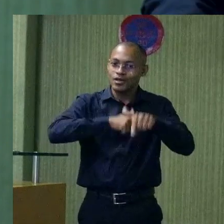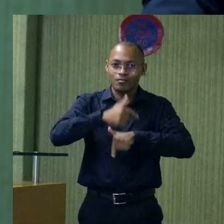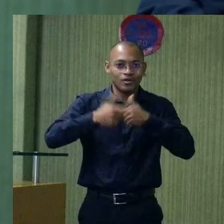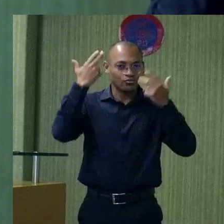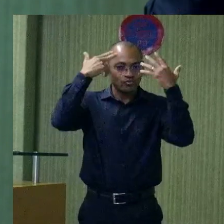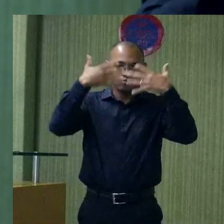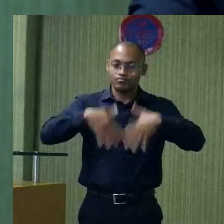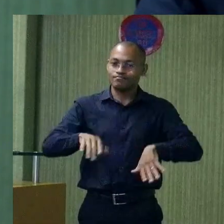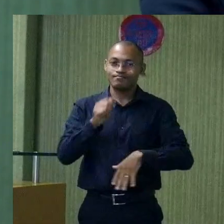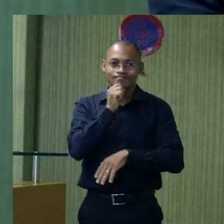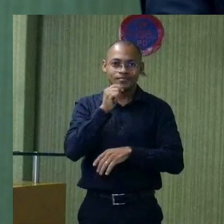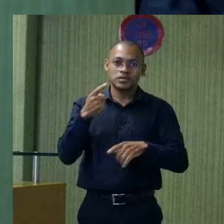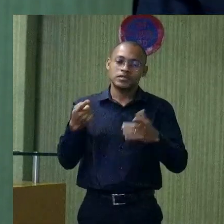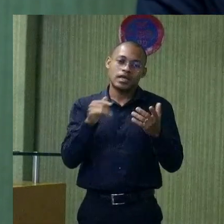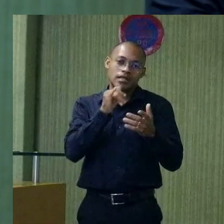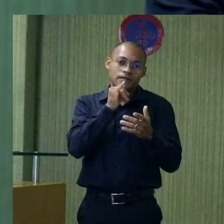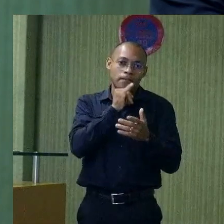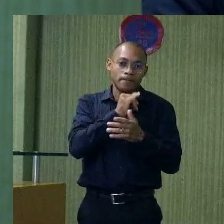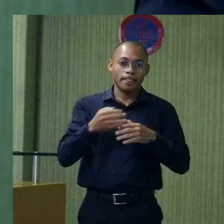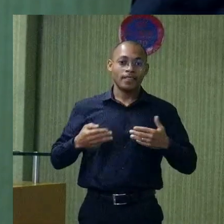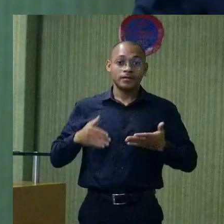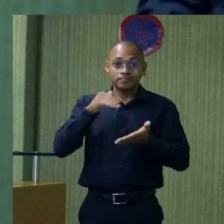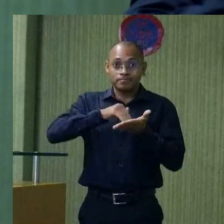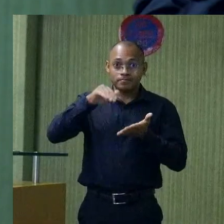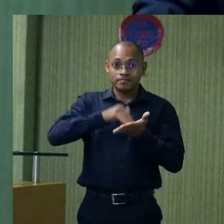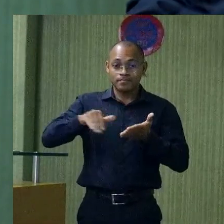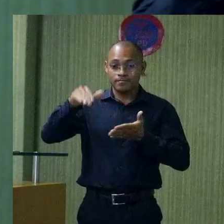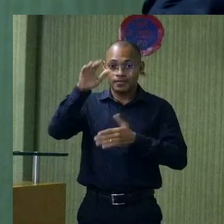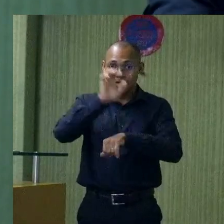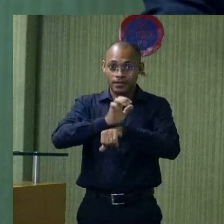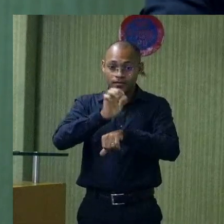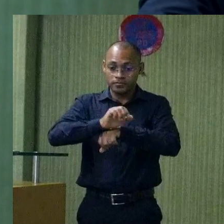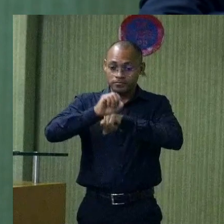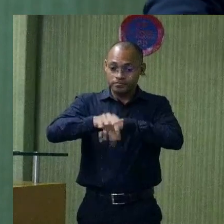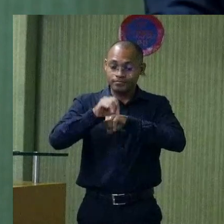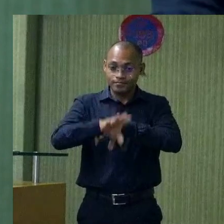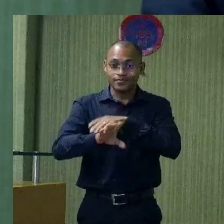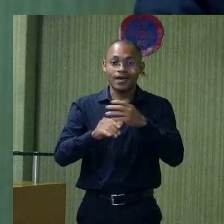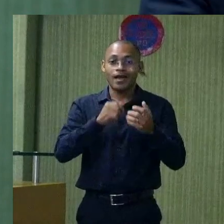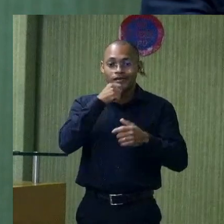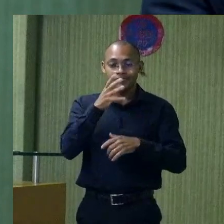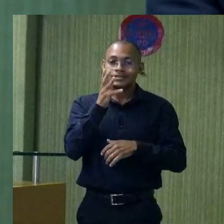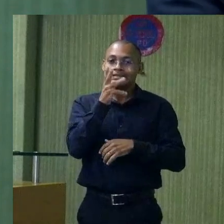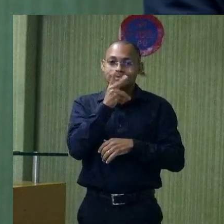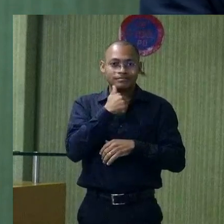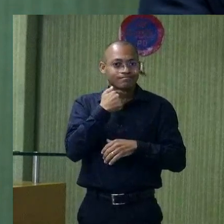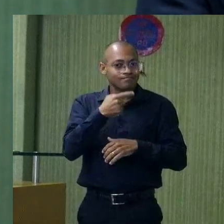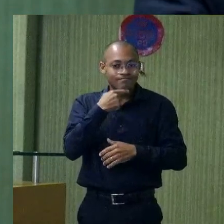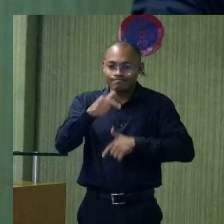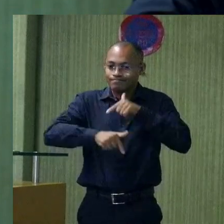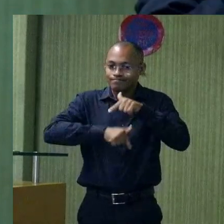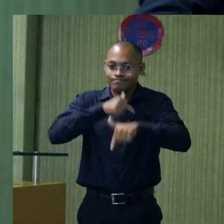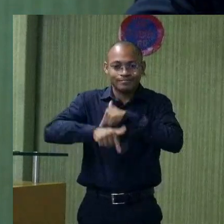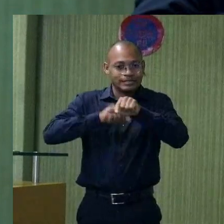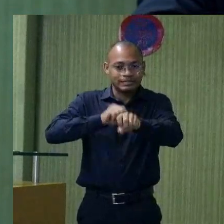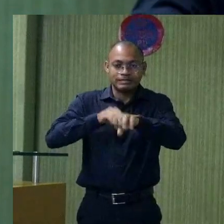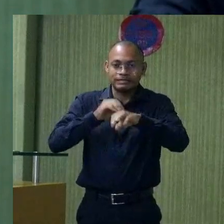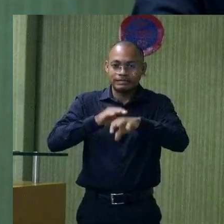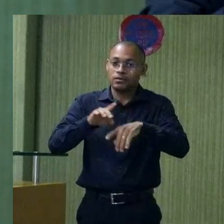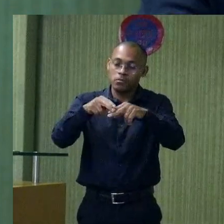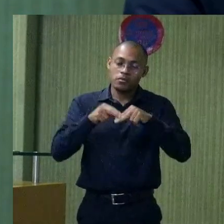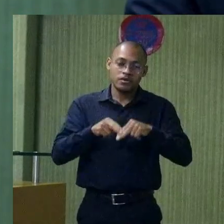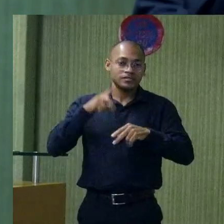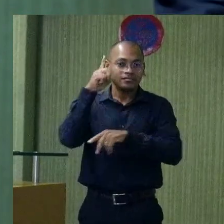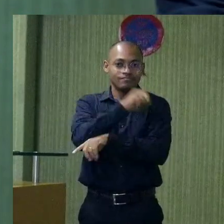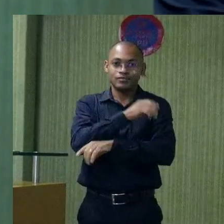de Educação então eles ainda estão em teletrabalho o que dificulta muito a comunicação entre eles a nossa comunicação